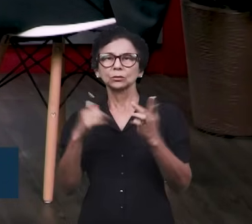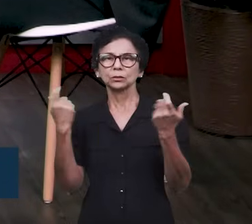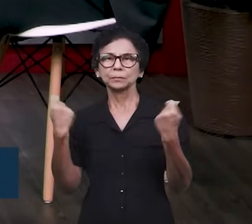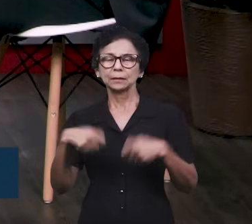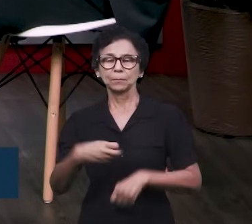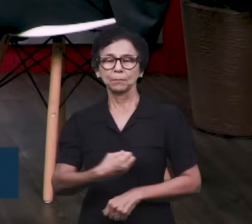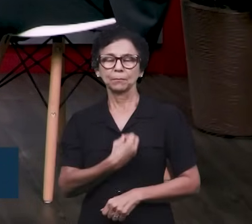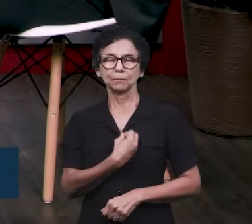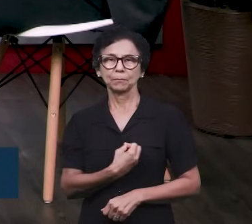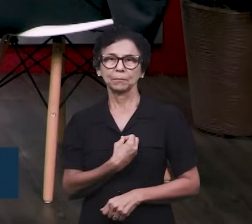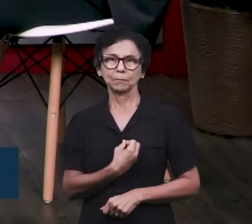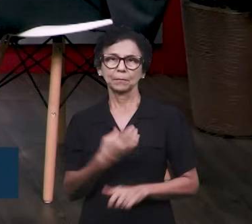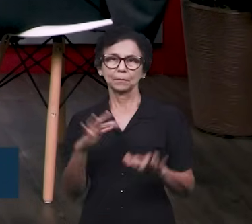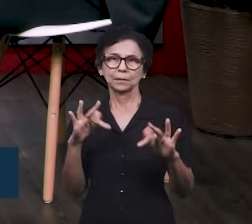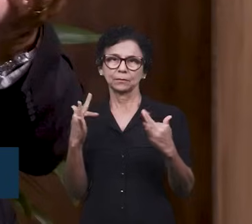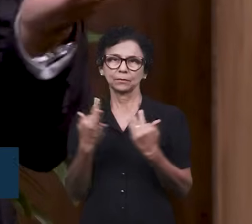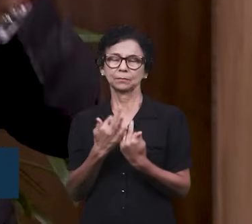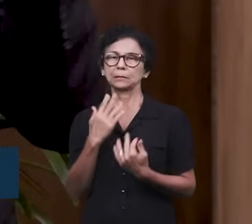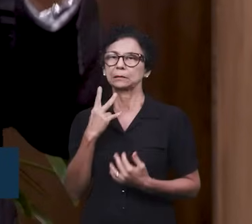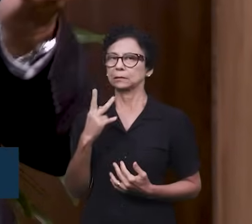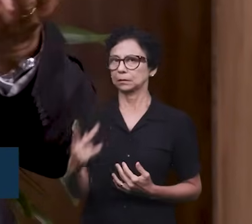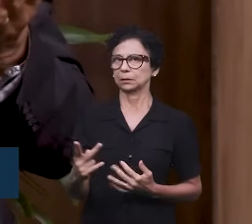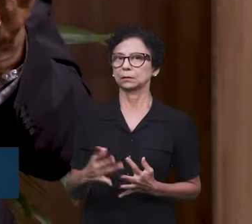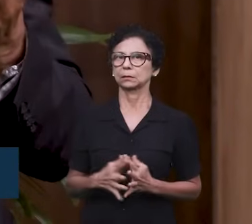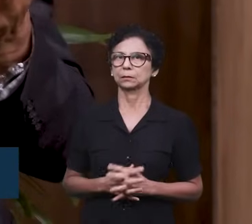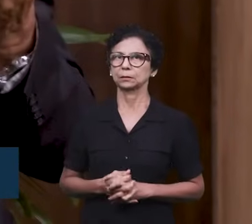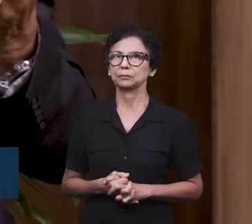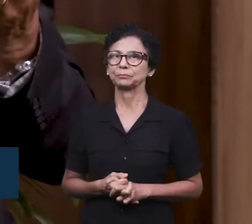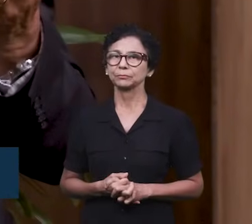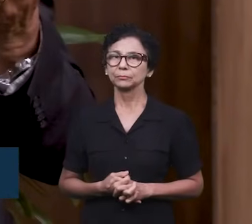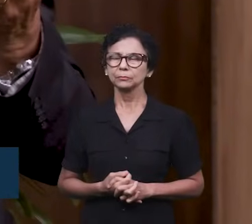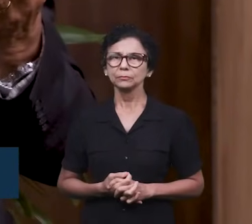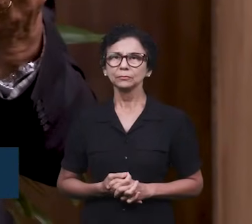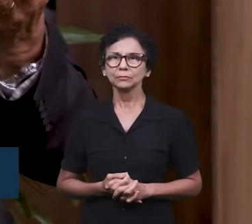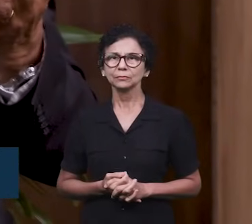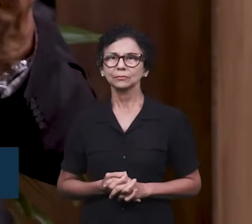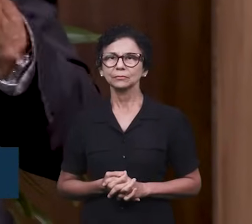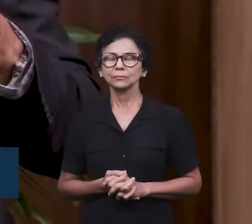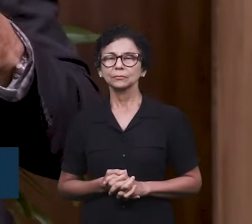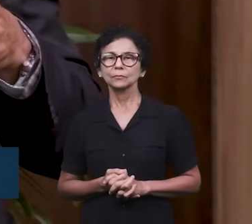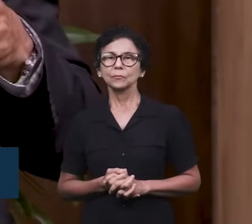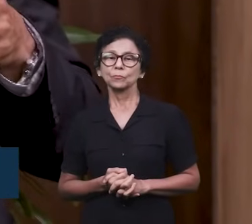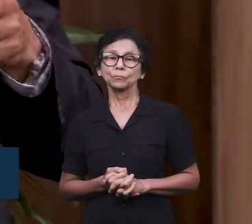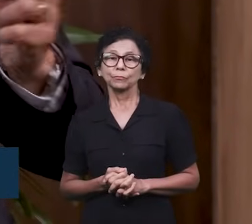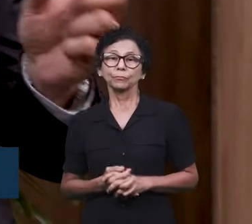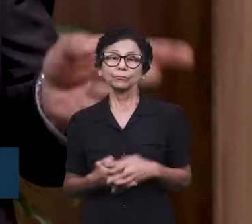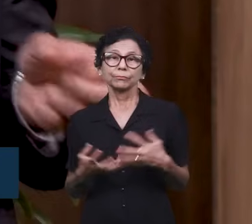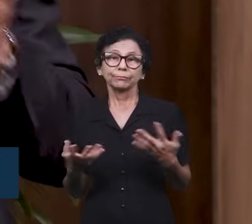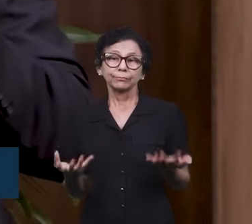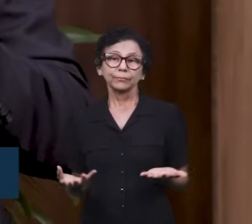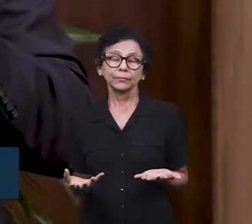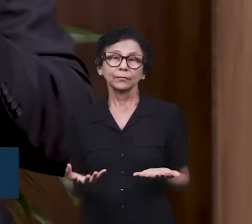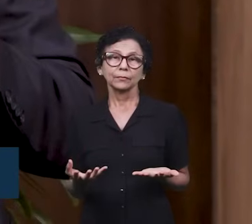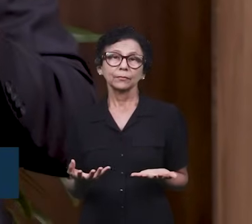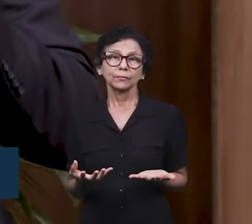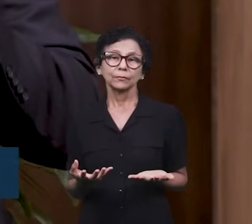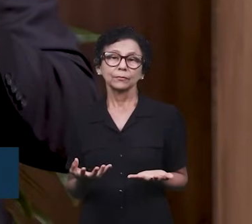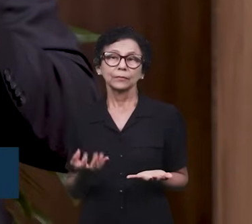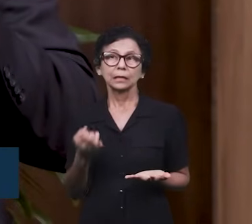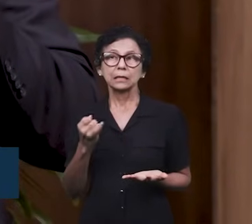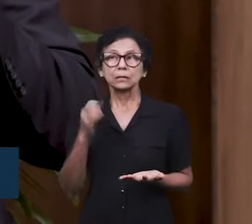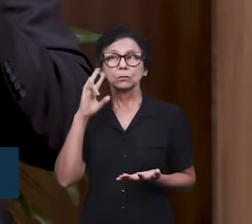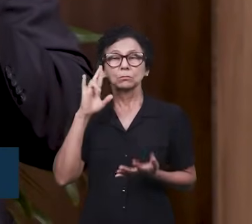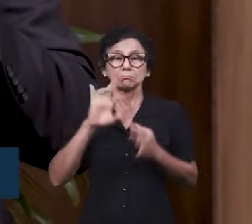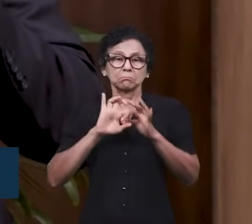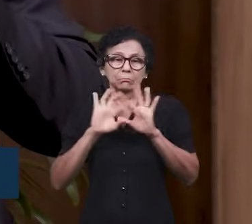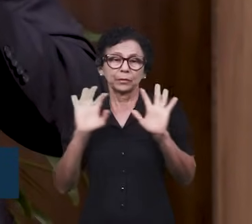estava ali, não estava em umas condições de estar no culto, mas e que nós entendemos que se o Senhor permitiu que ele fosse